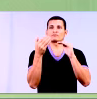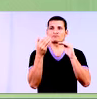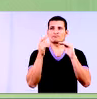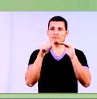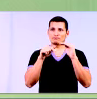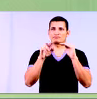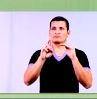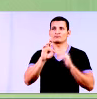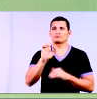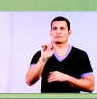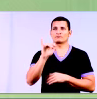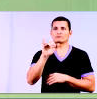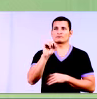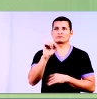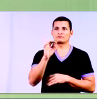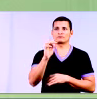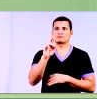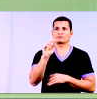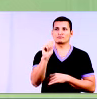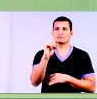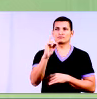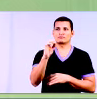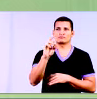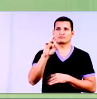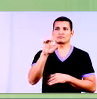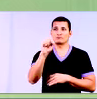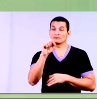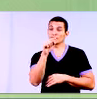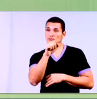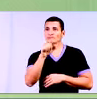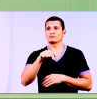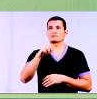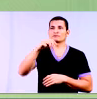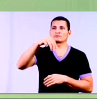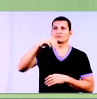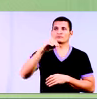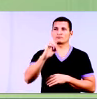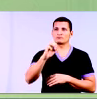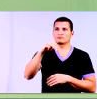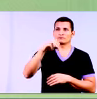os registradores. Isso aqui, ó, registrador é uma memória.